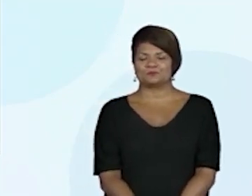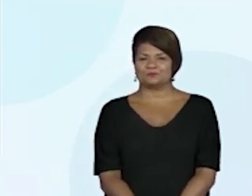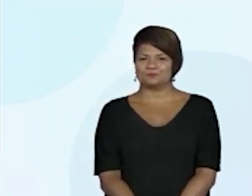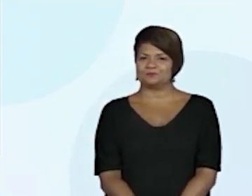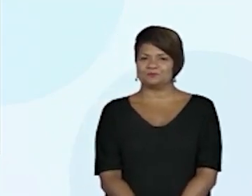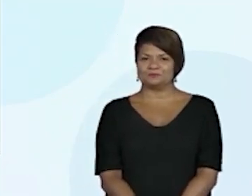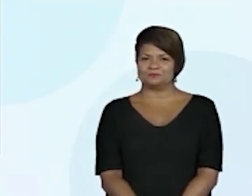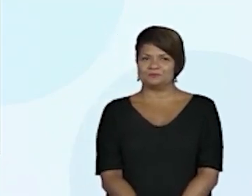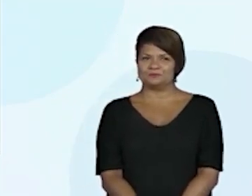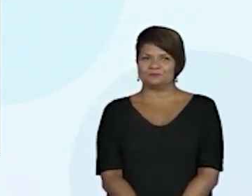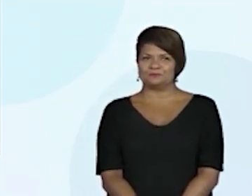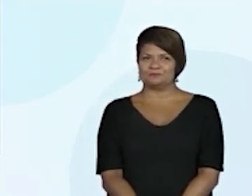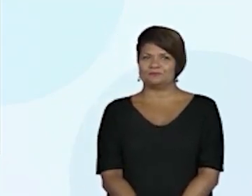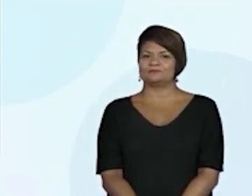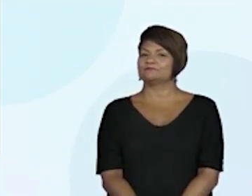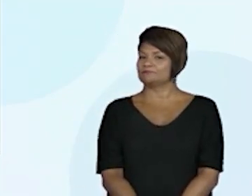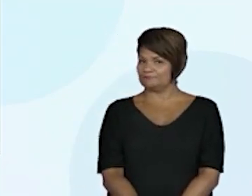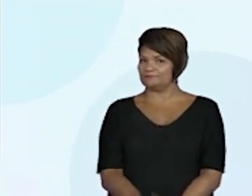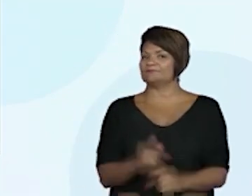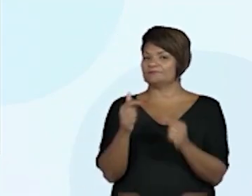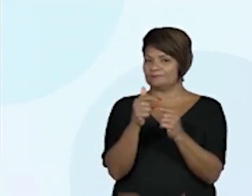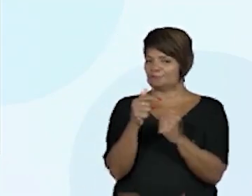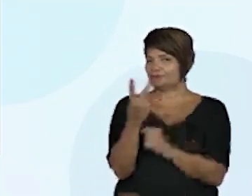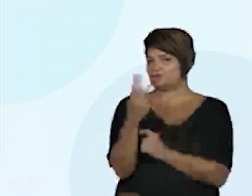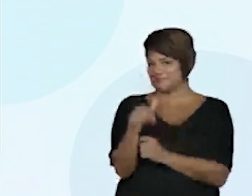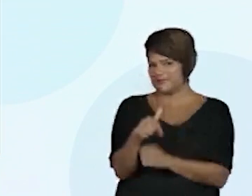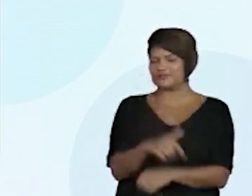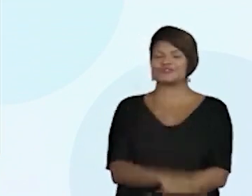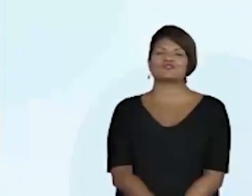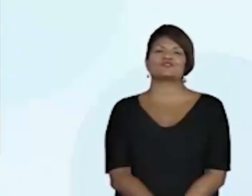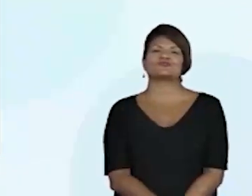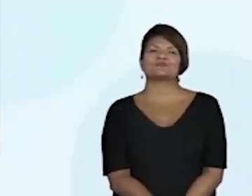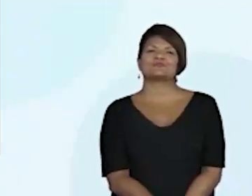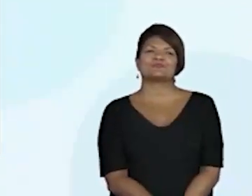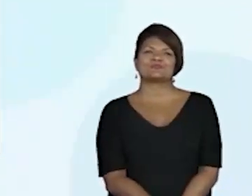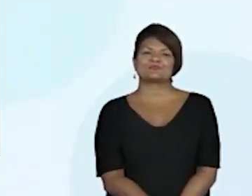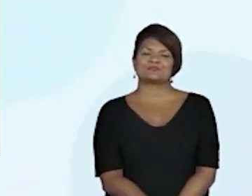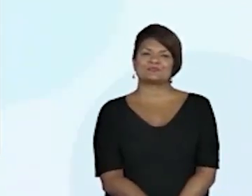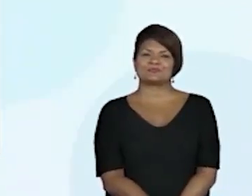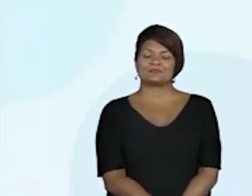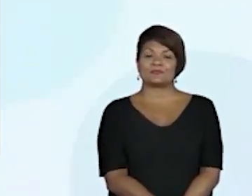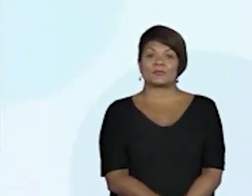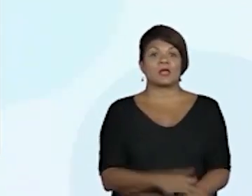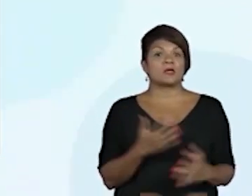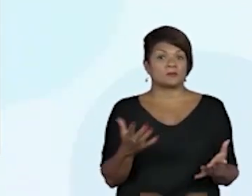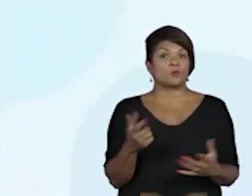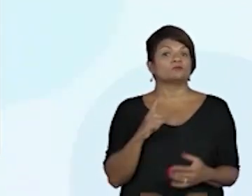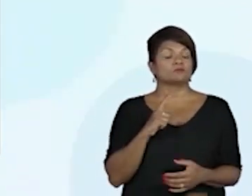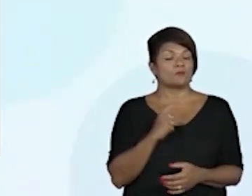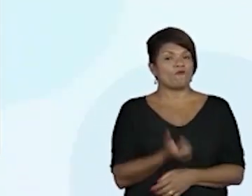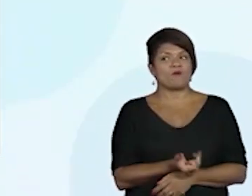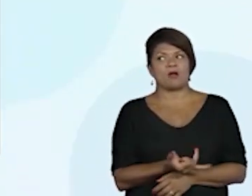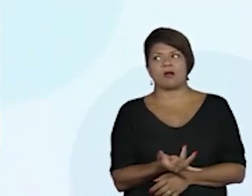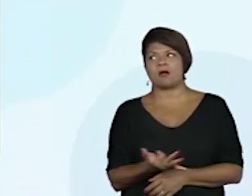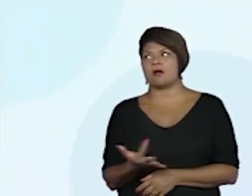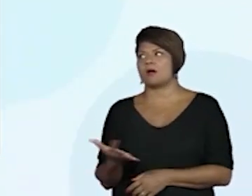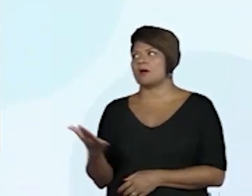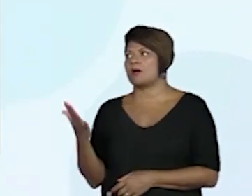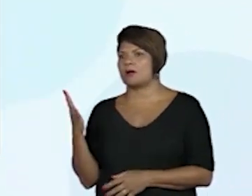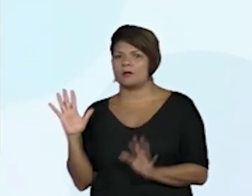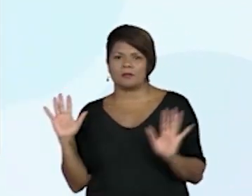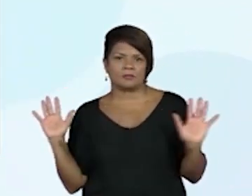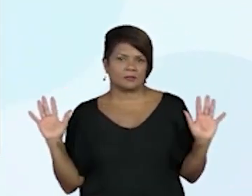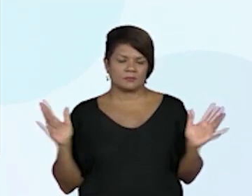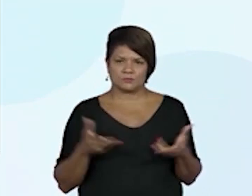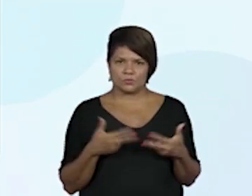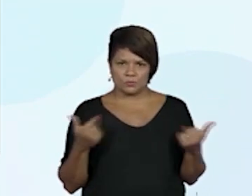2. Formamos o 27. É, como a professora Eliane disse, são vários, métodos aí, eles, né?